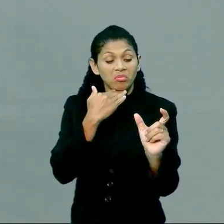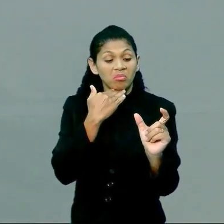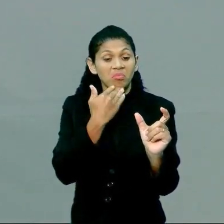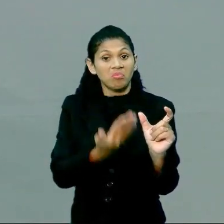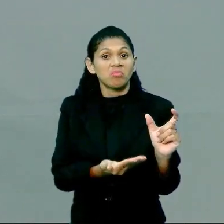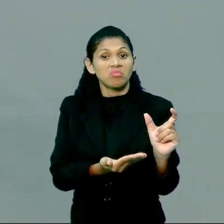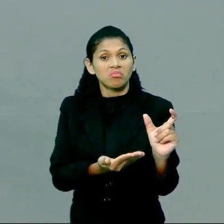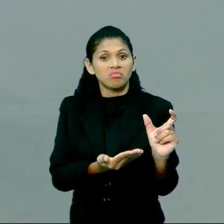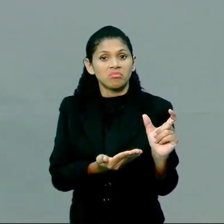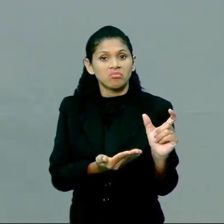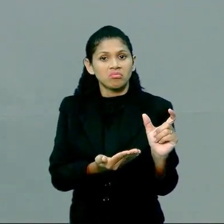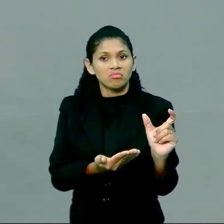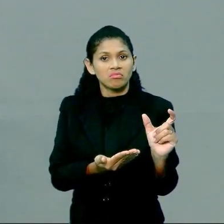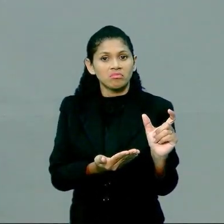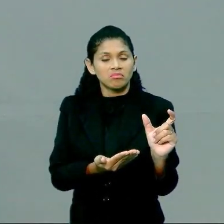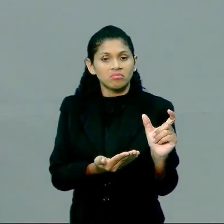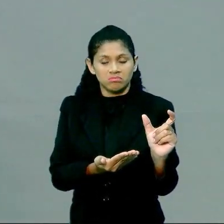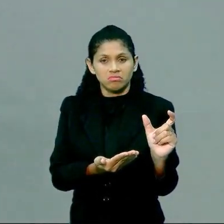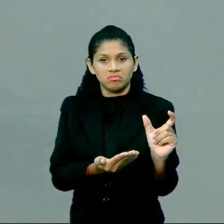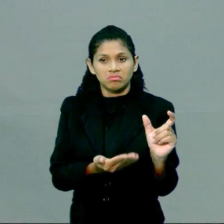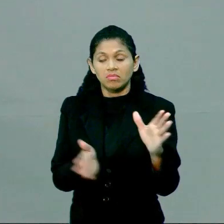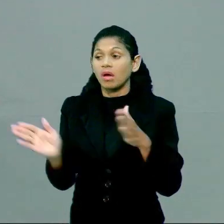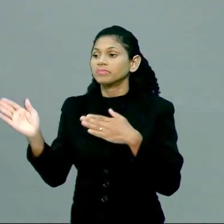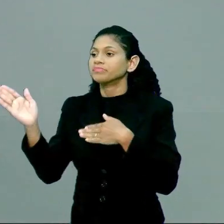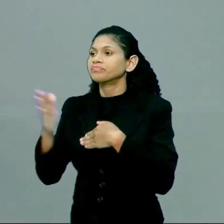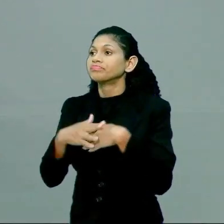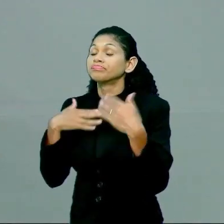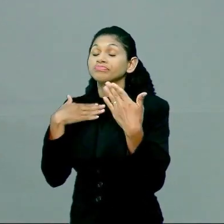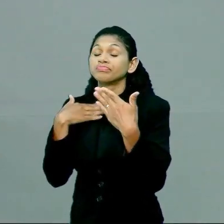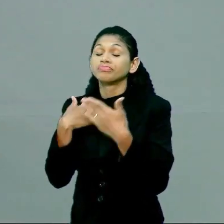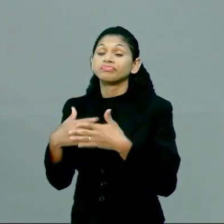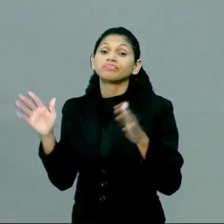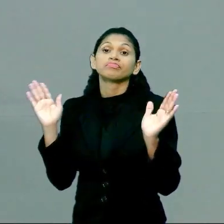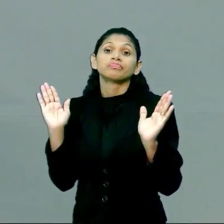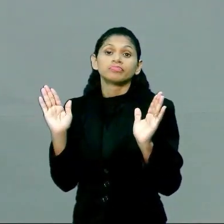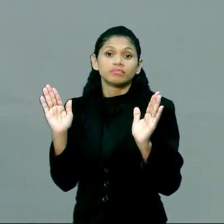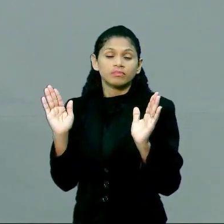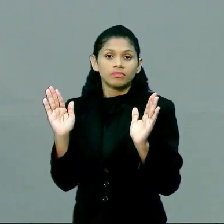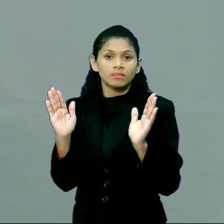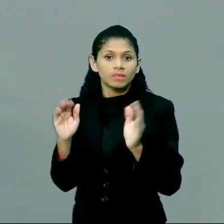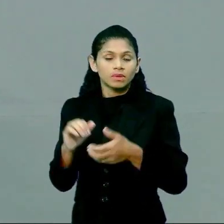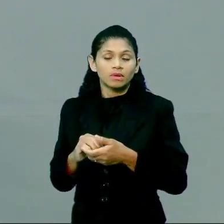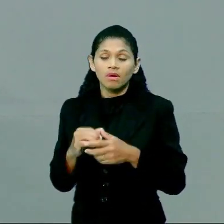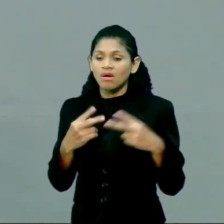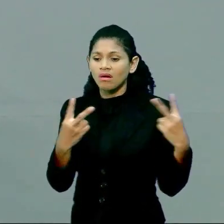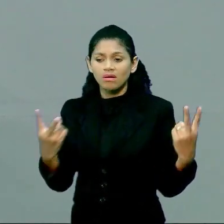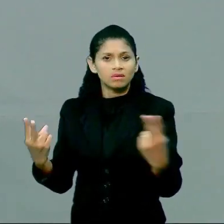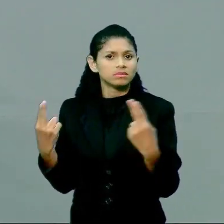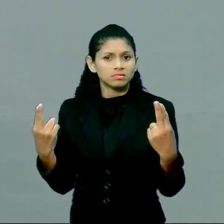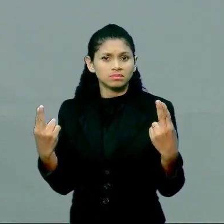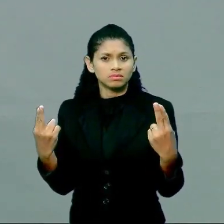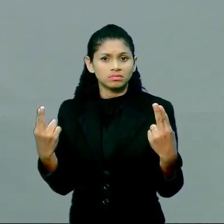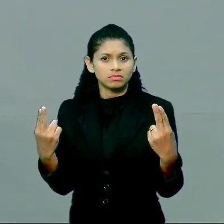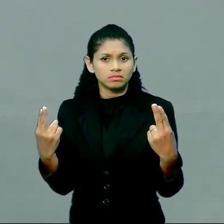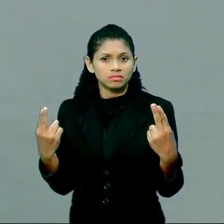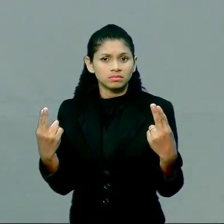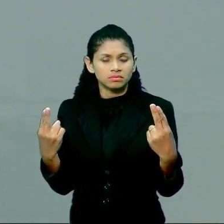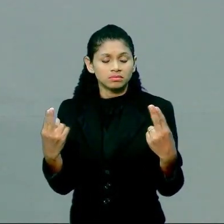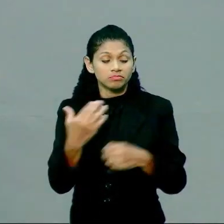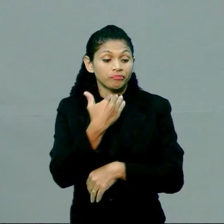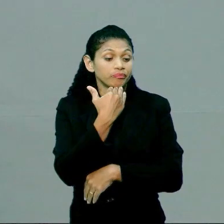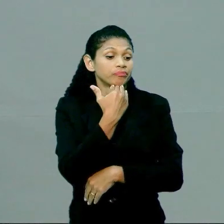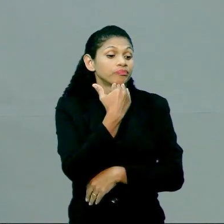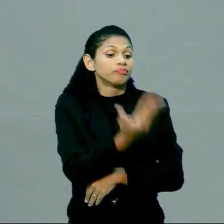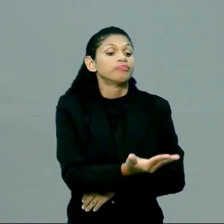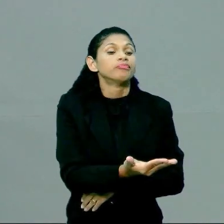como tanto fez. Olha aí, são palavras totalmente diferentes. Mas ambas, as construções gramaticais,